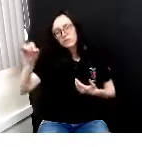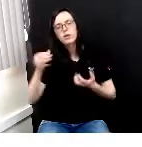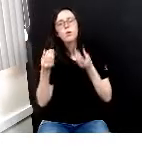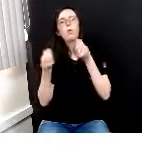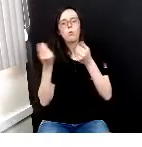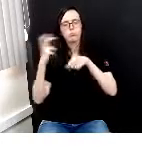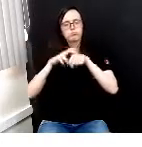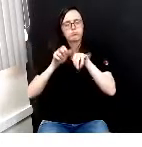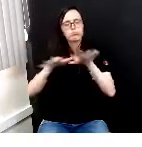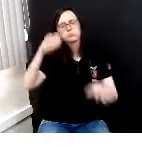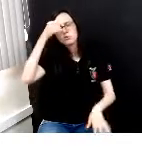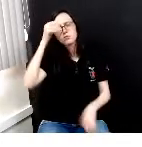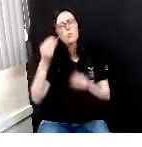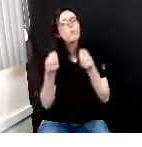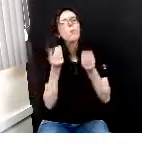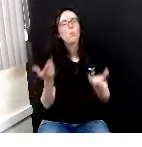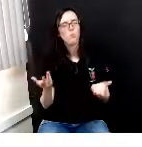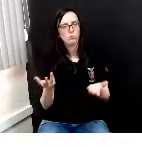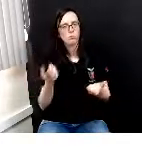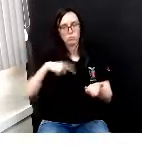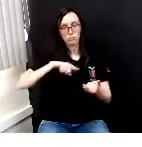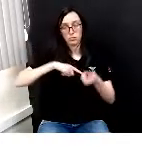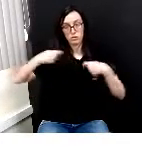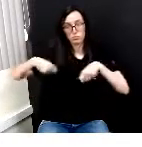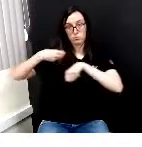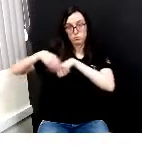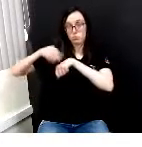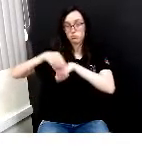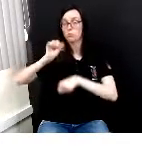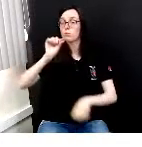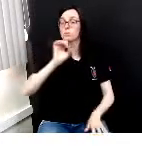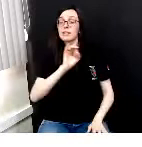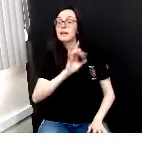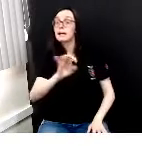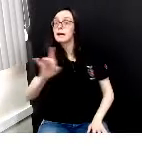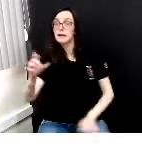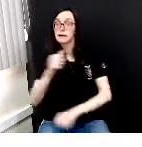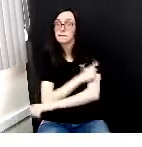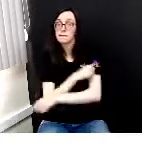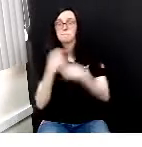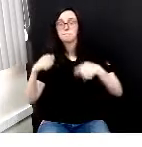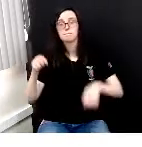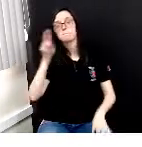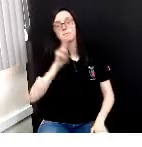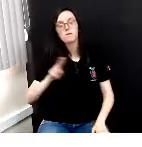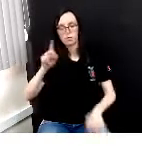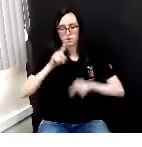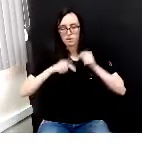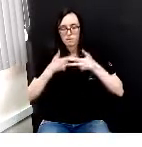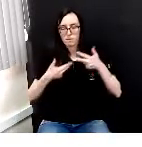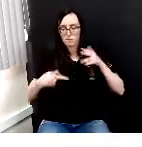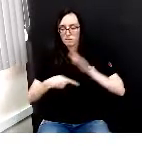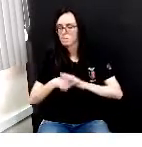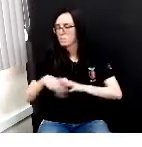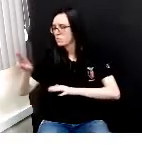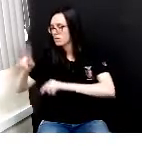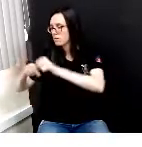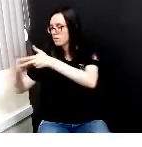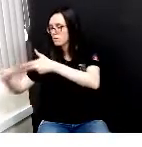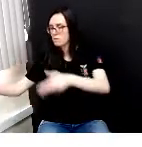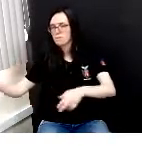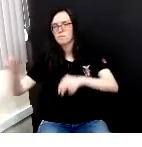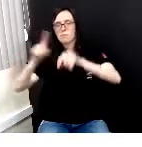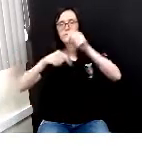do coronavírus? Devemos orientar que cada um deve usar os seus objetos de uso